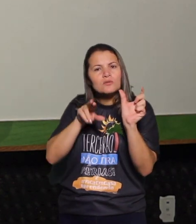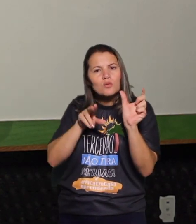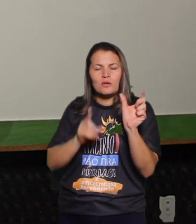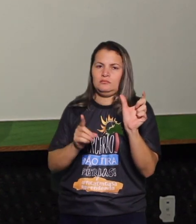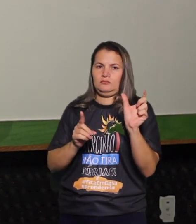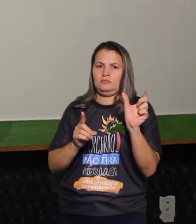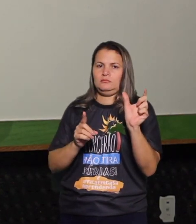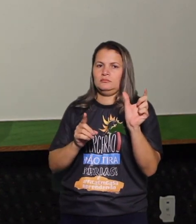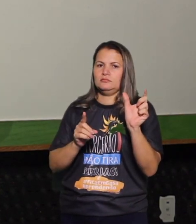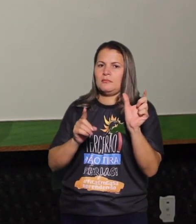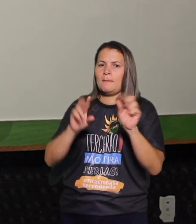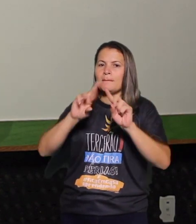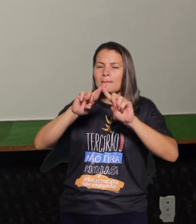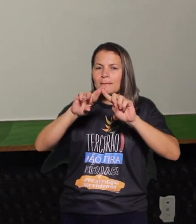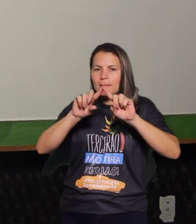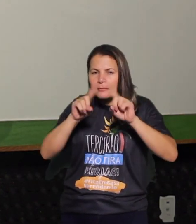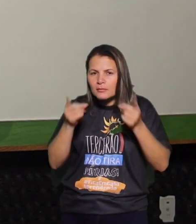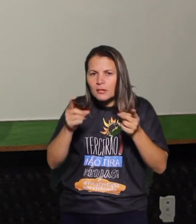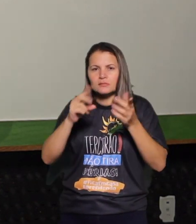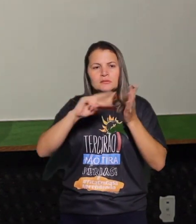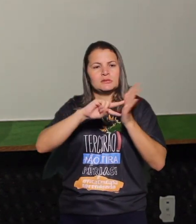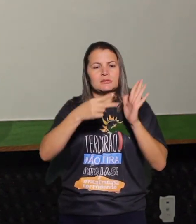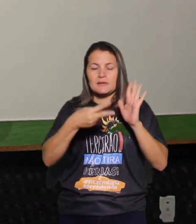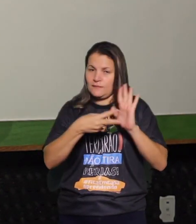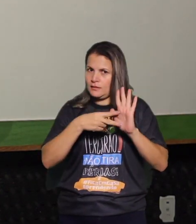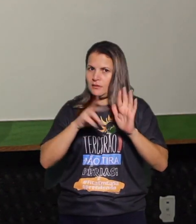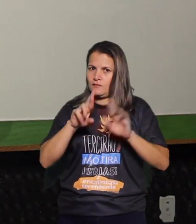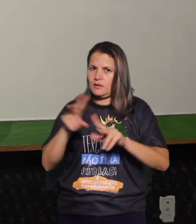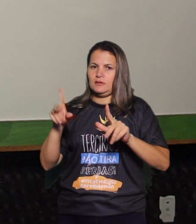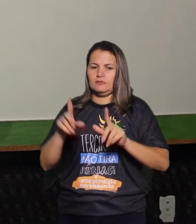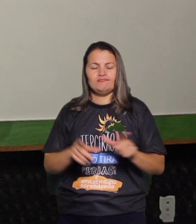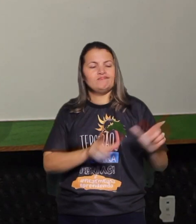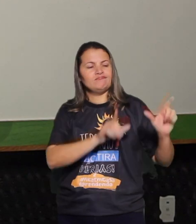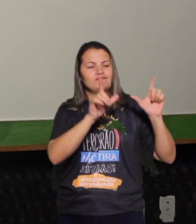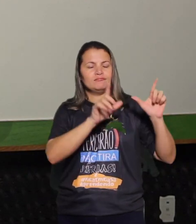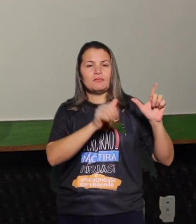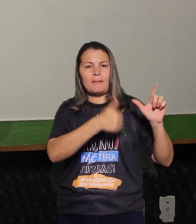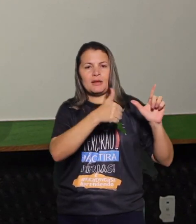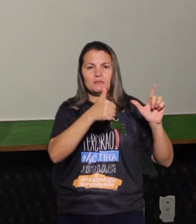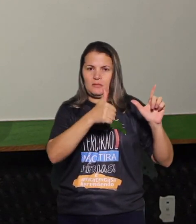com significação diferente. No primeiro, o